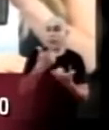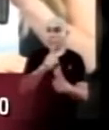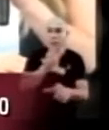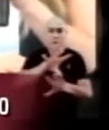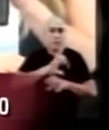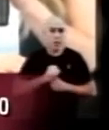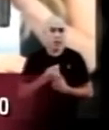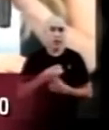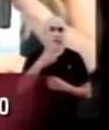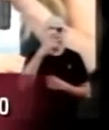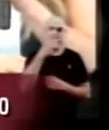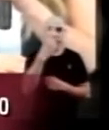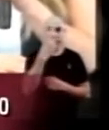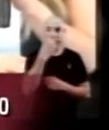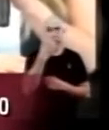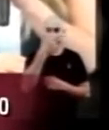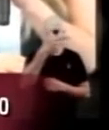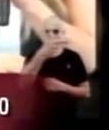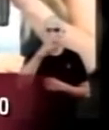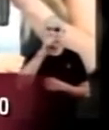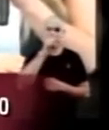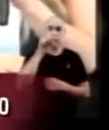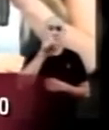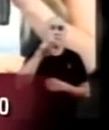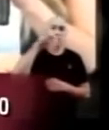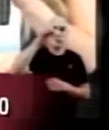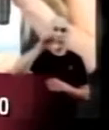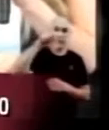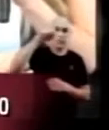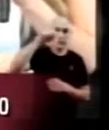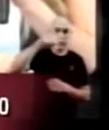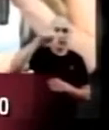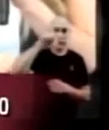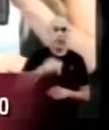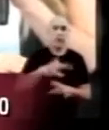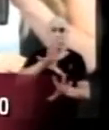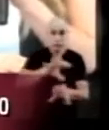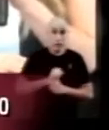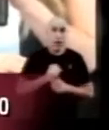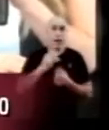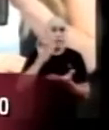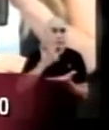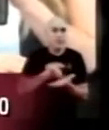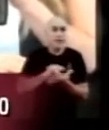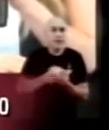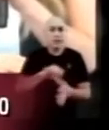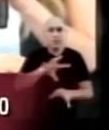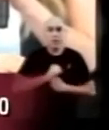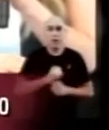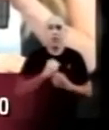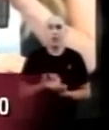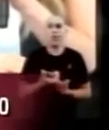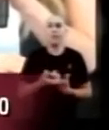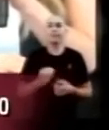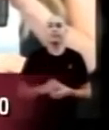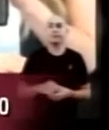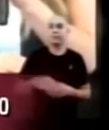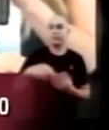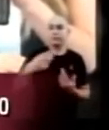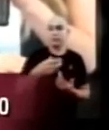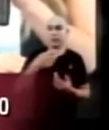25.977 casos confirmados da doença. Destes, 698 óbitos, correspondendo a